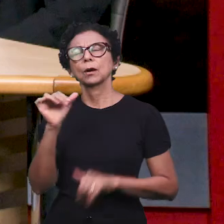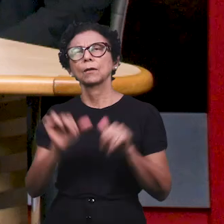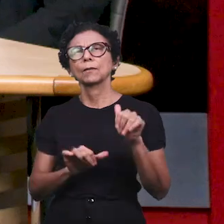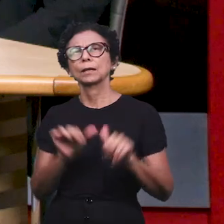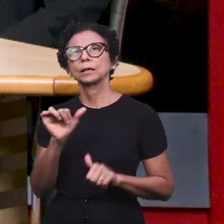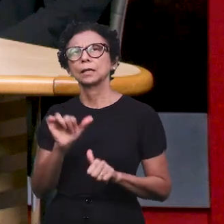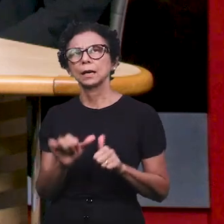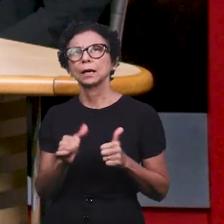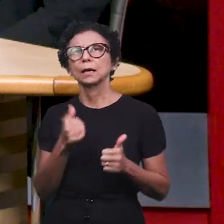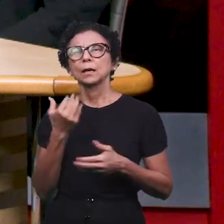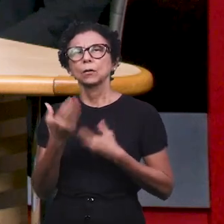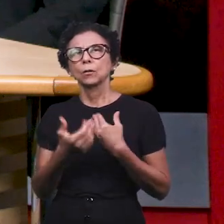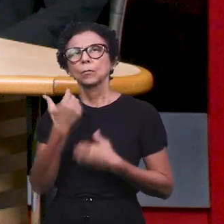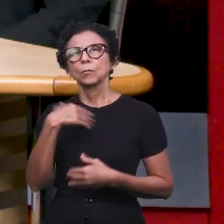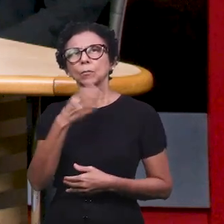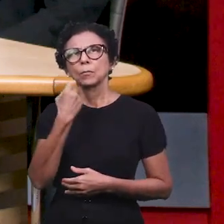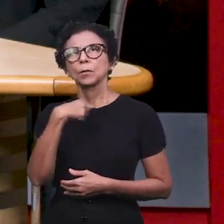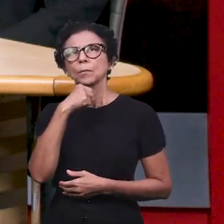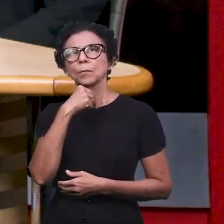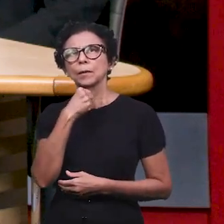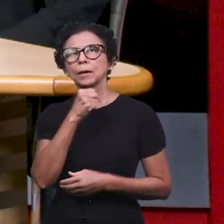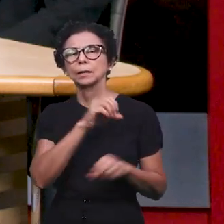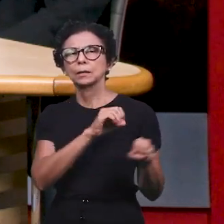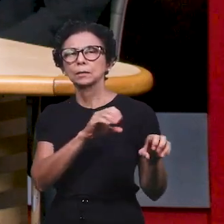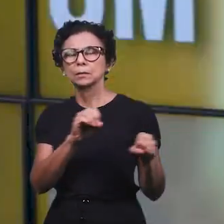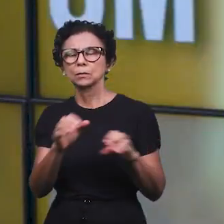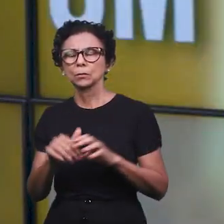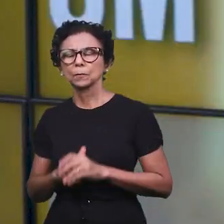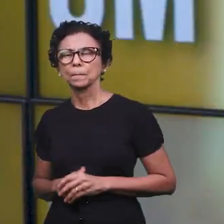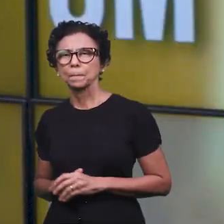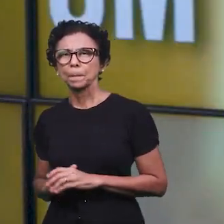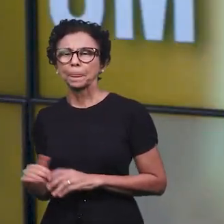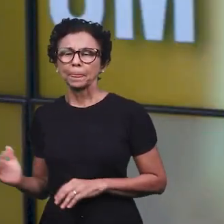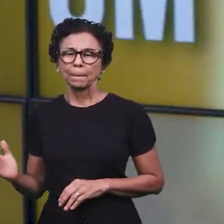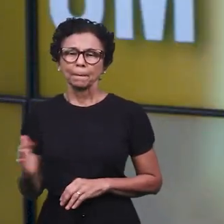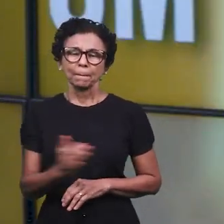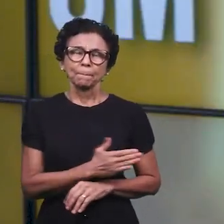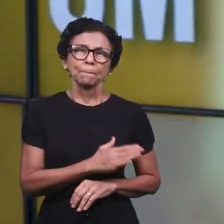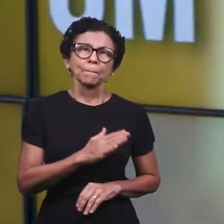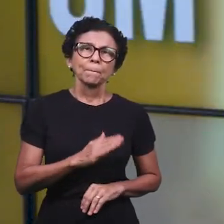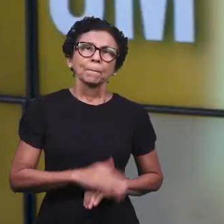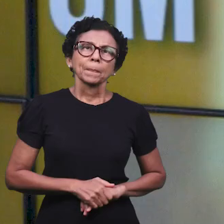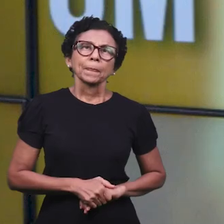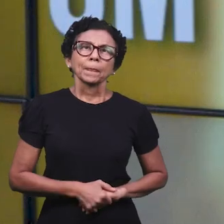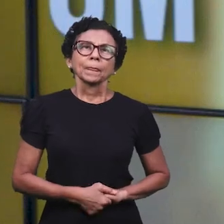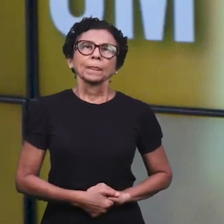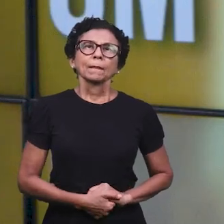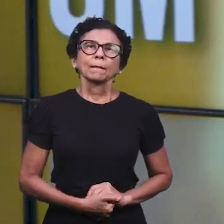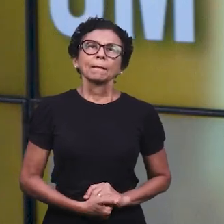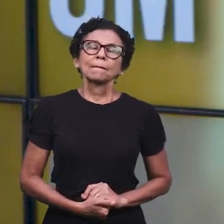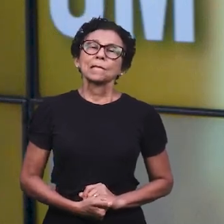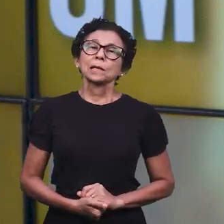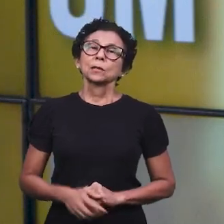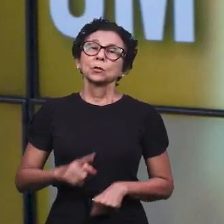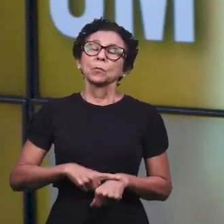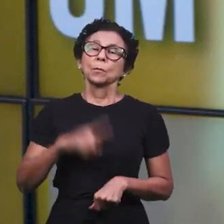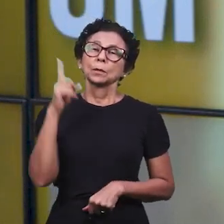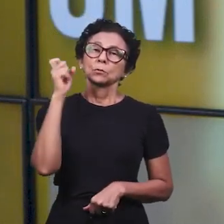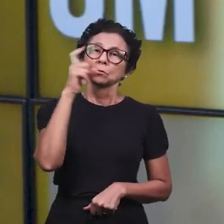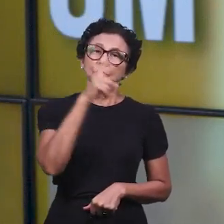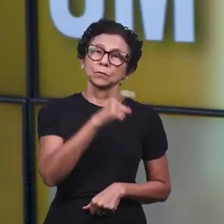do problema, que acontece em todos os lares, nas grandes lutas, o amor, ele vai superar as